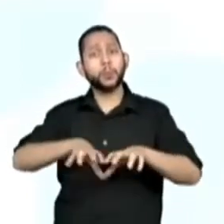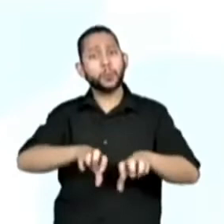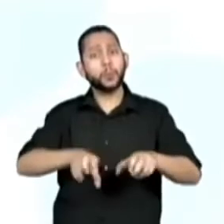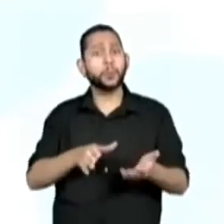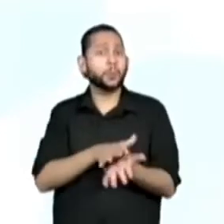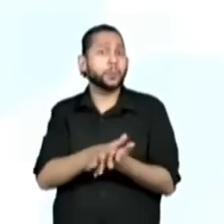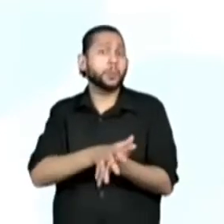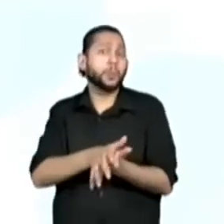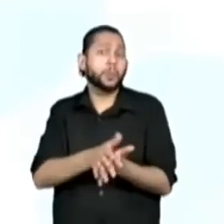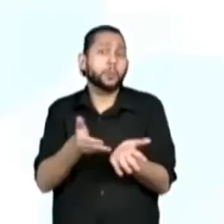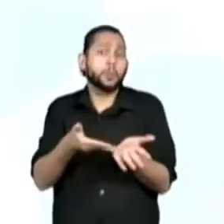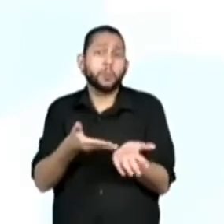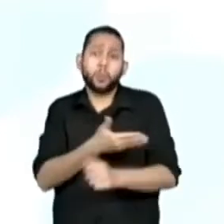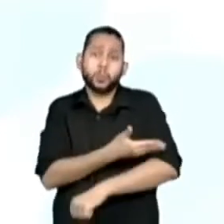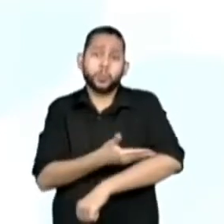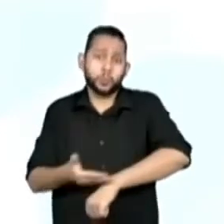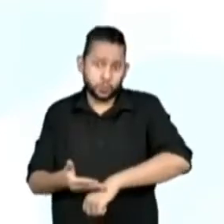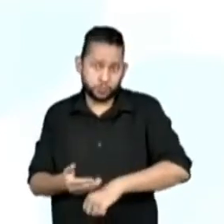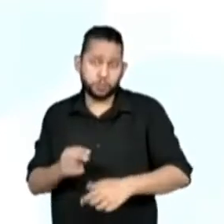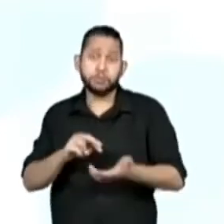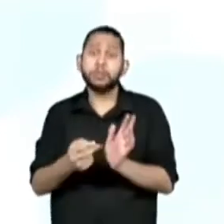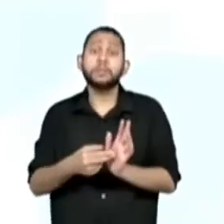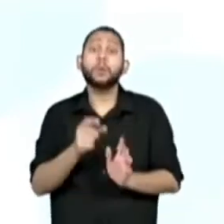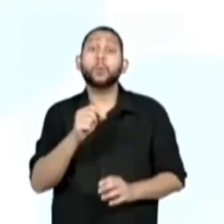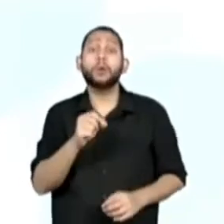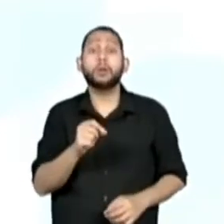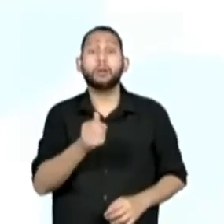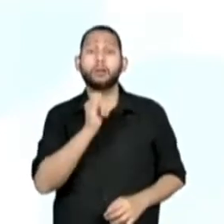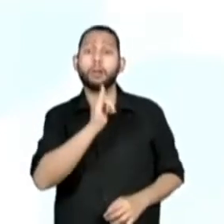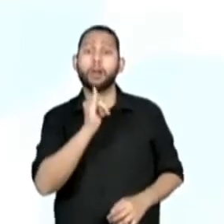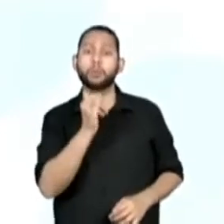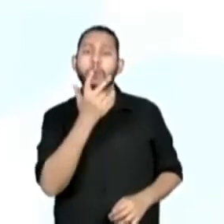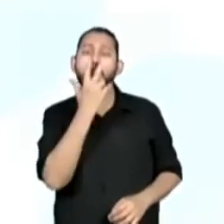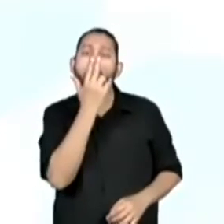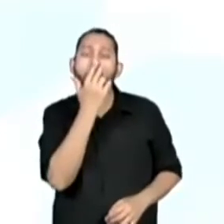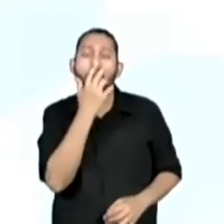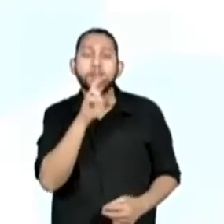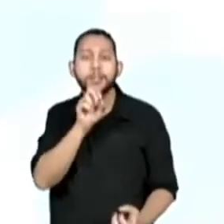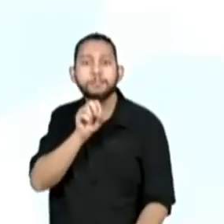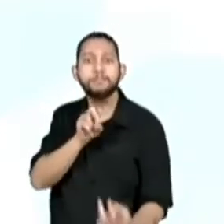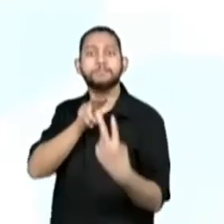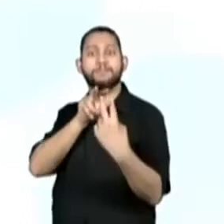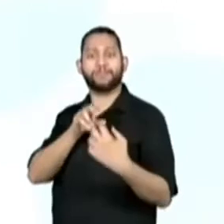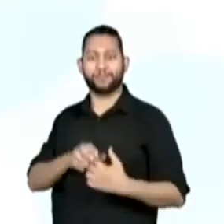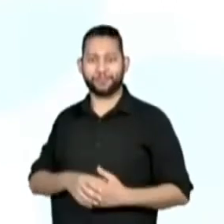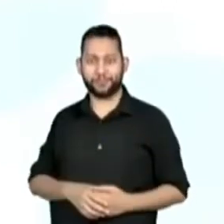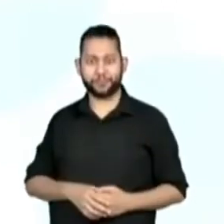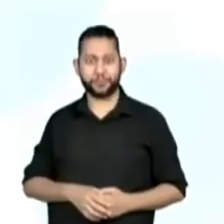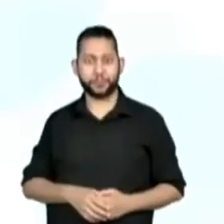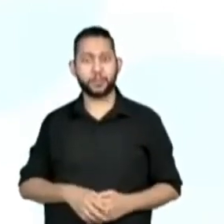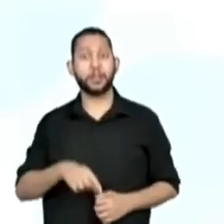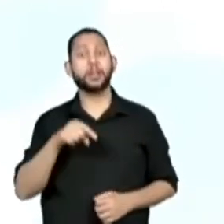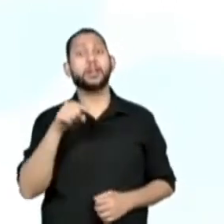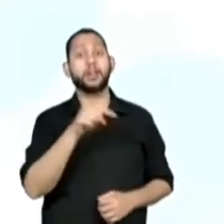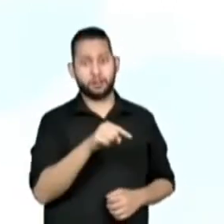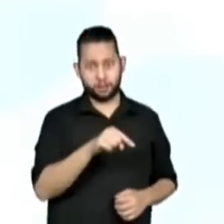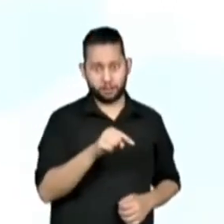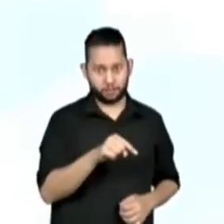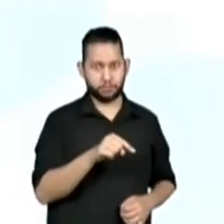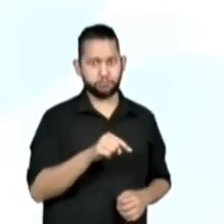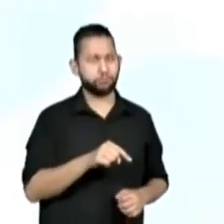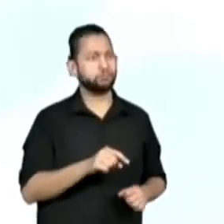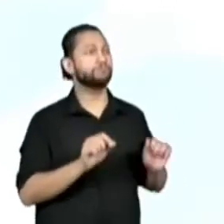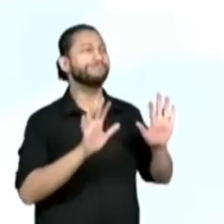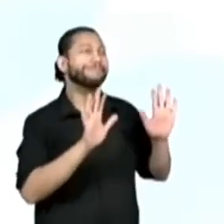certo? Certo. Os cabritinhos gritaram: mostra-nos primeiro a tua pata, para